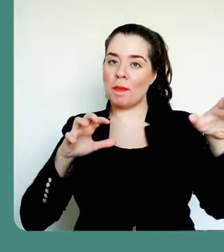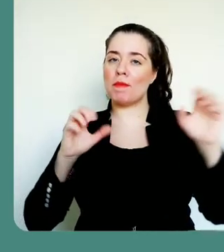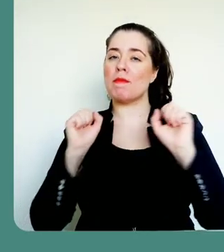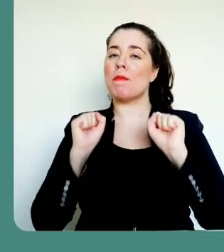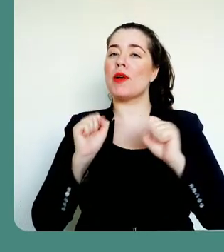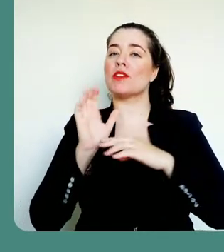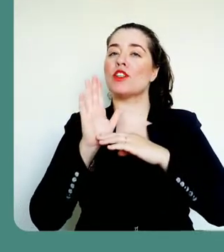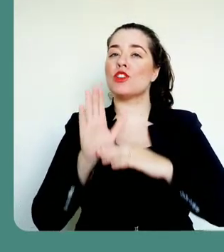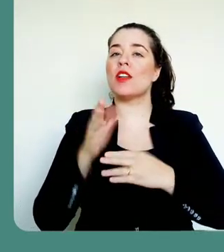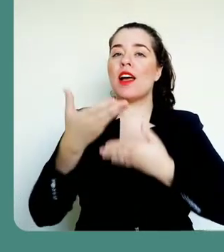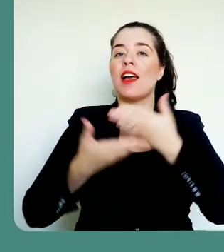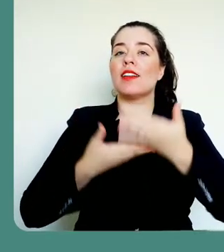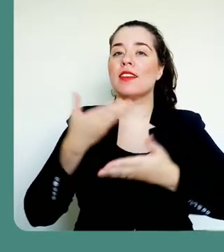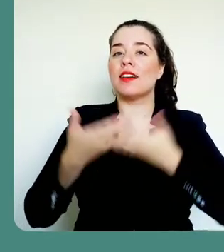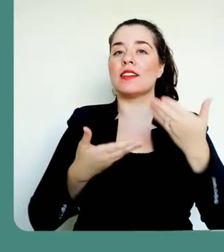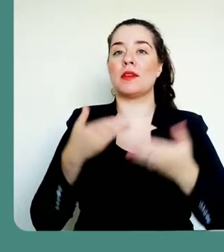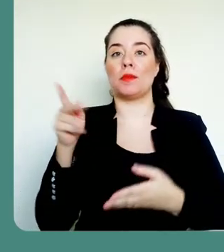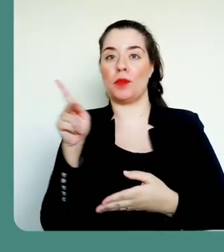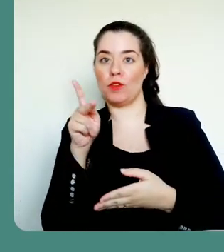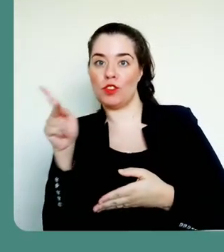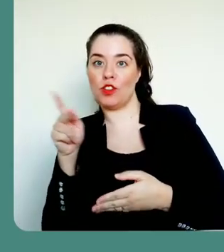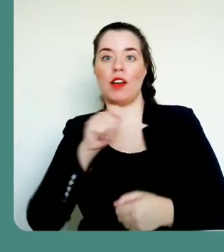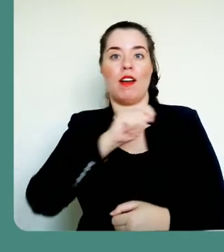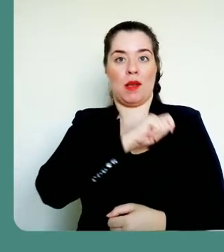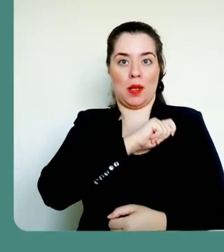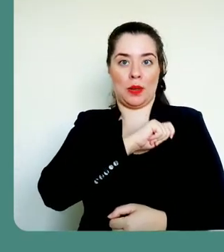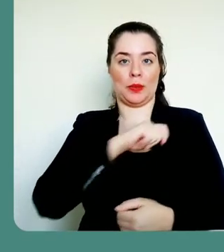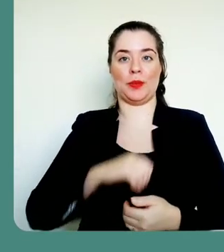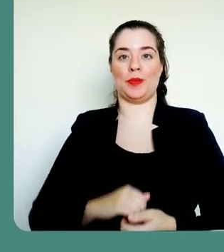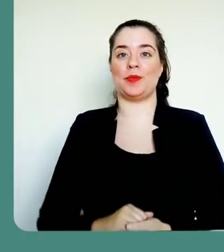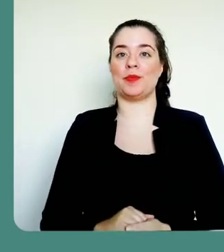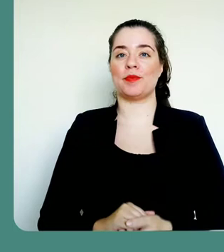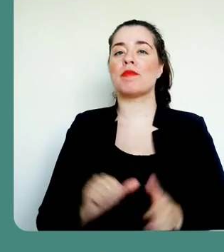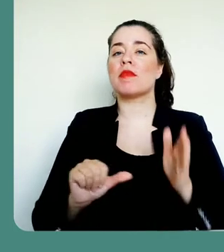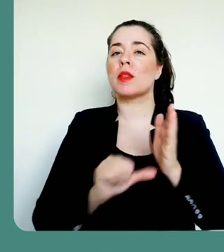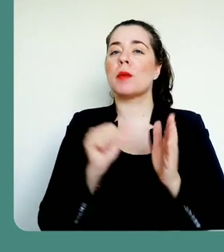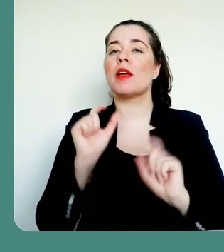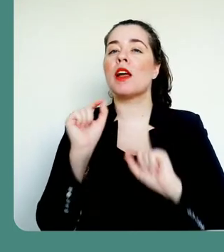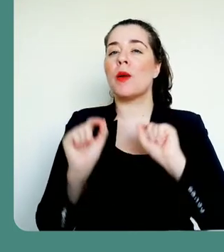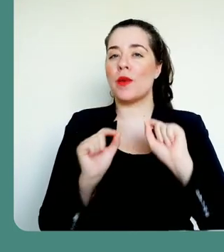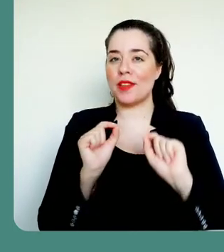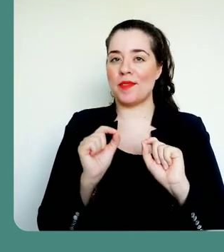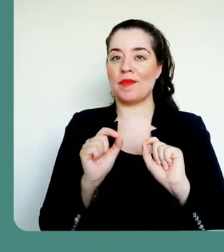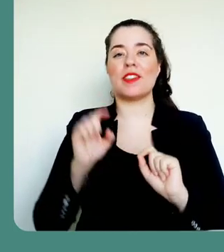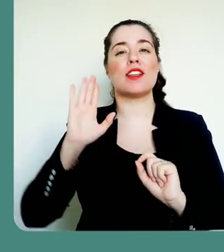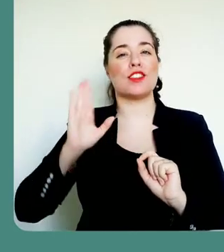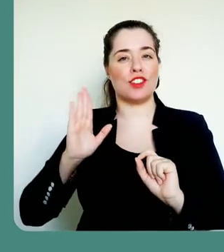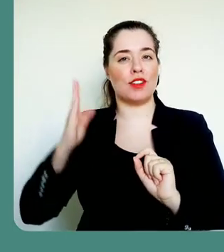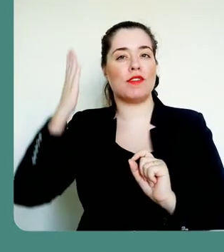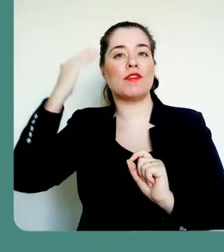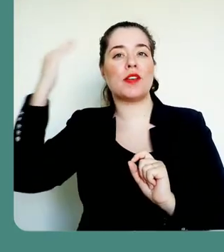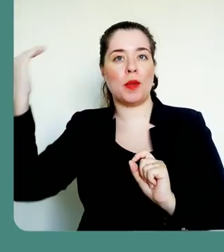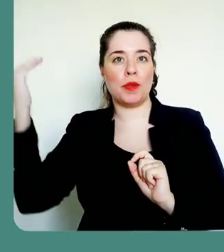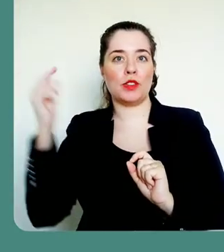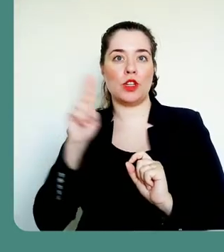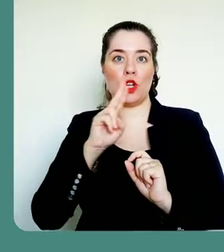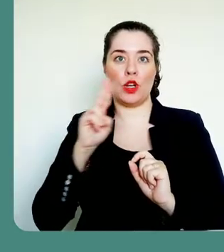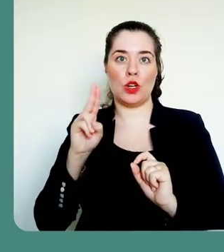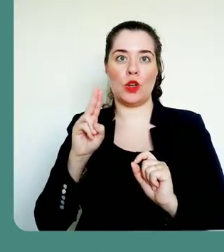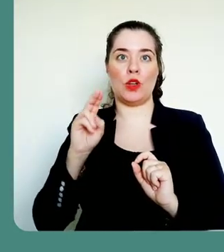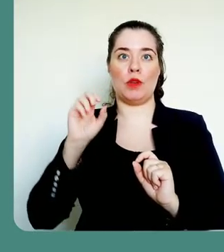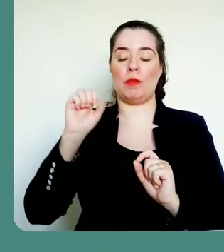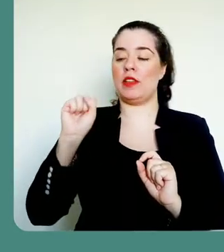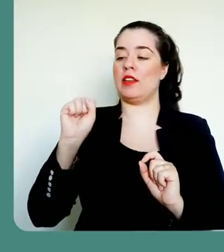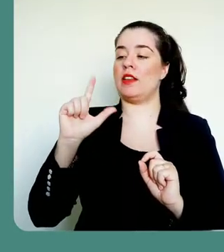que promova a interação entre professores e estudantes. A primeira delas é uma ferramenta bastante conhecida e